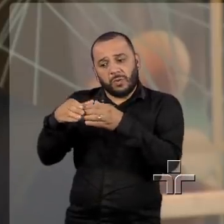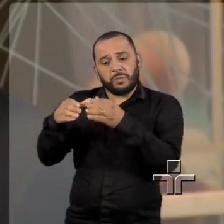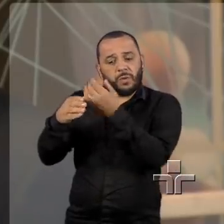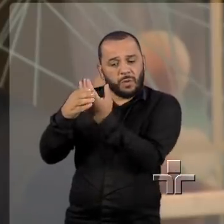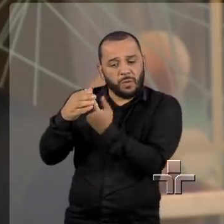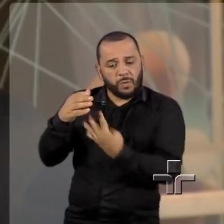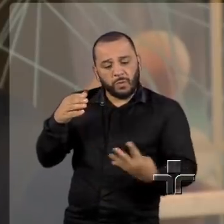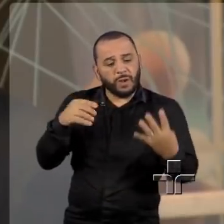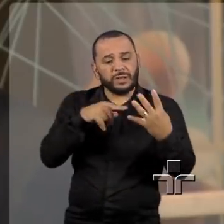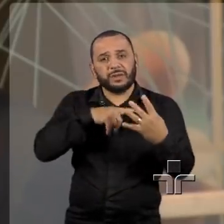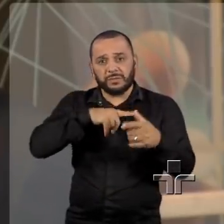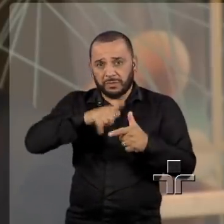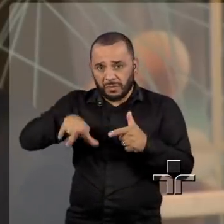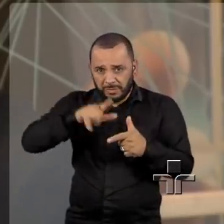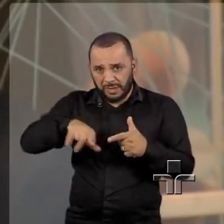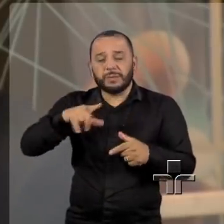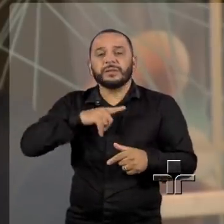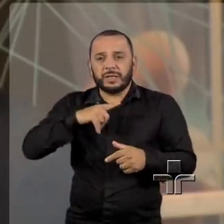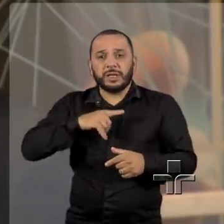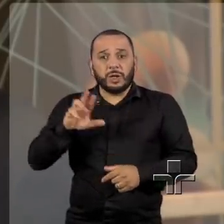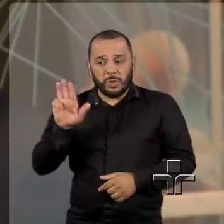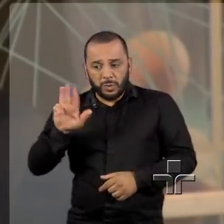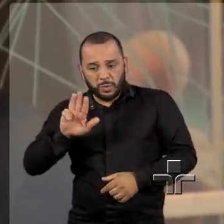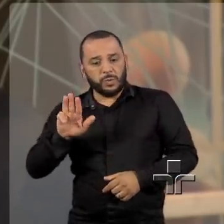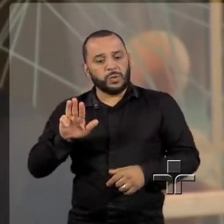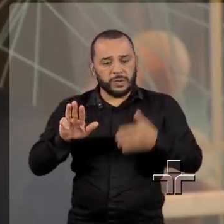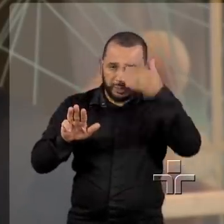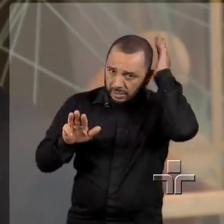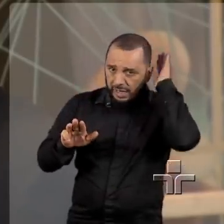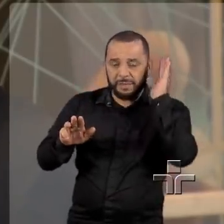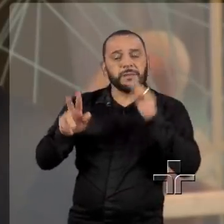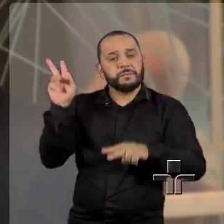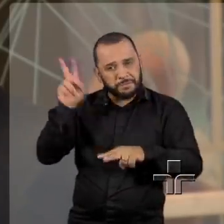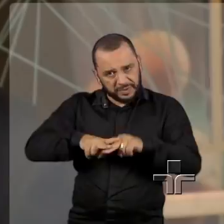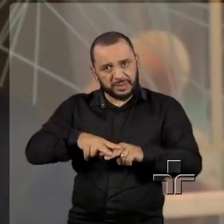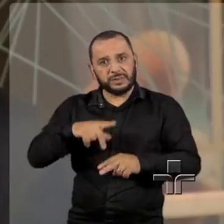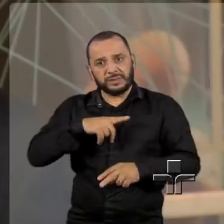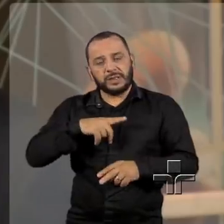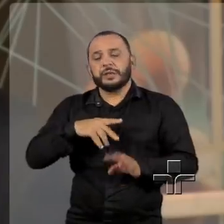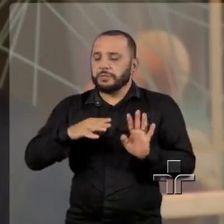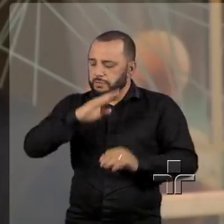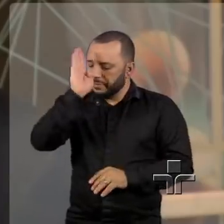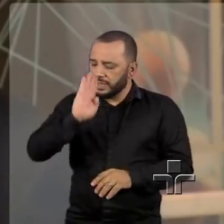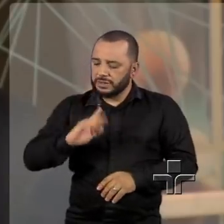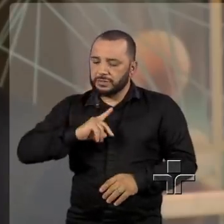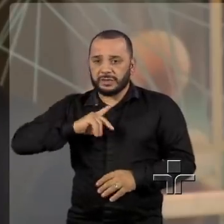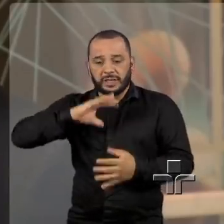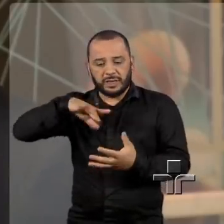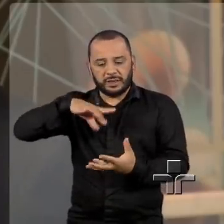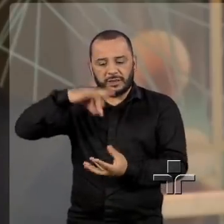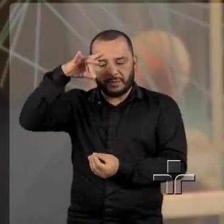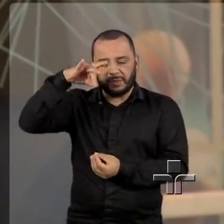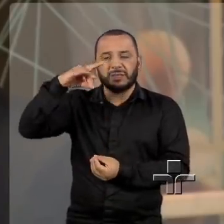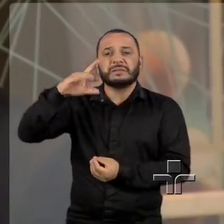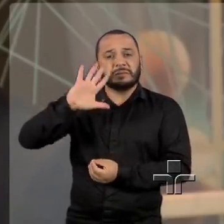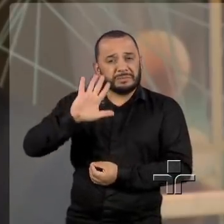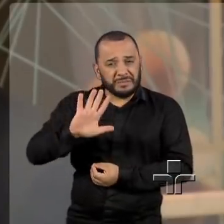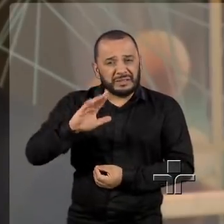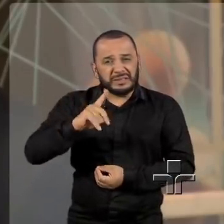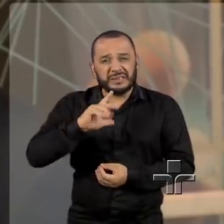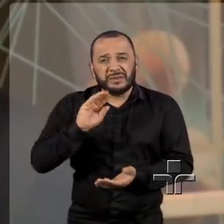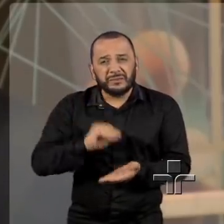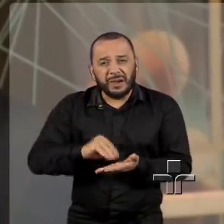2 ex-presidentes, Lula e Temer, agora presos. Então mostra que o Brasil, sim, é uma democracia, mas que no limite falta-nos uma